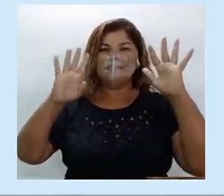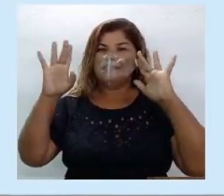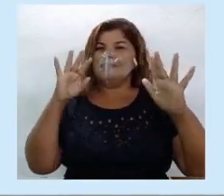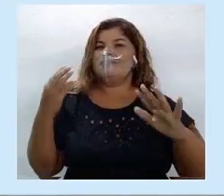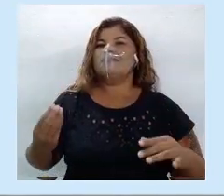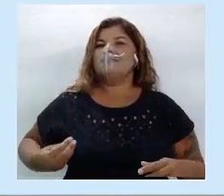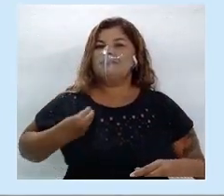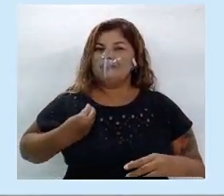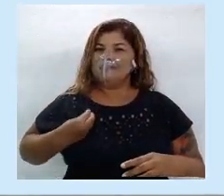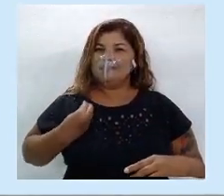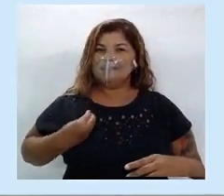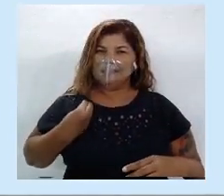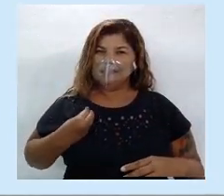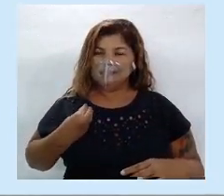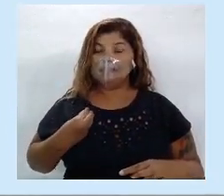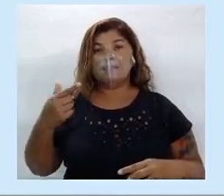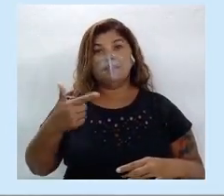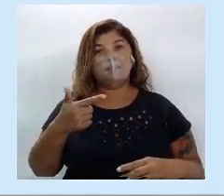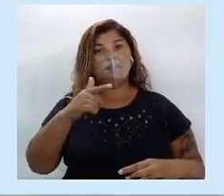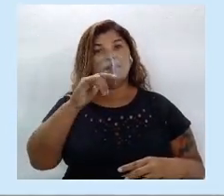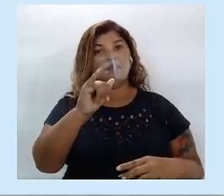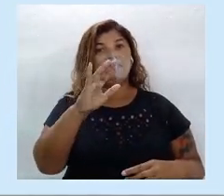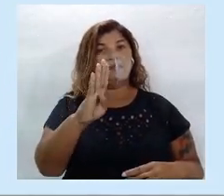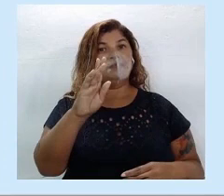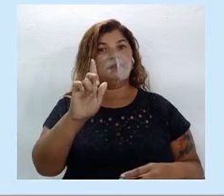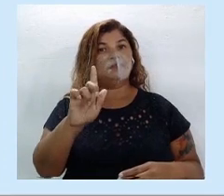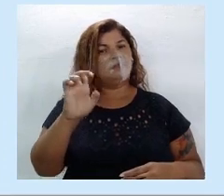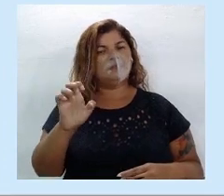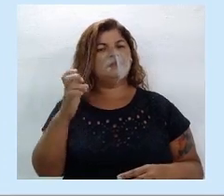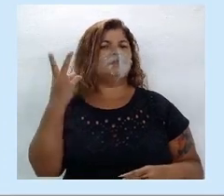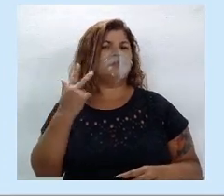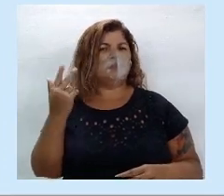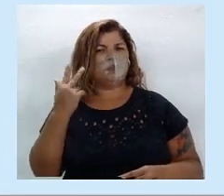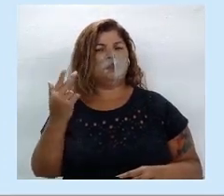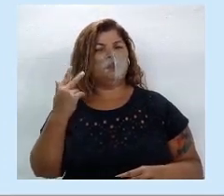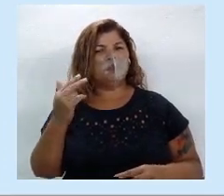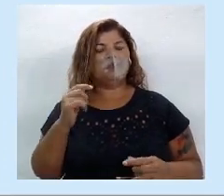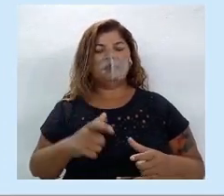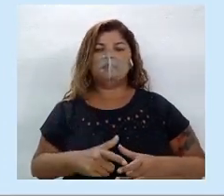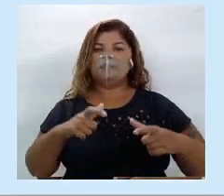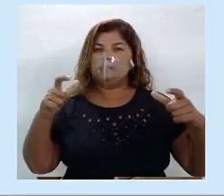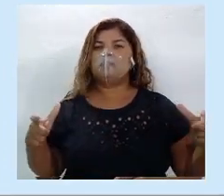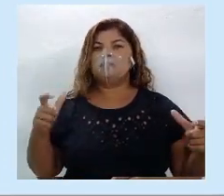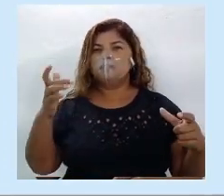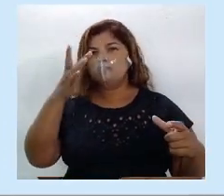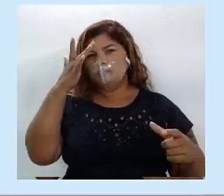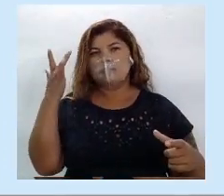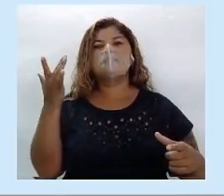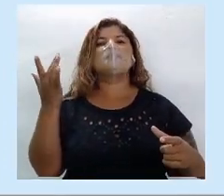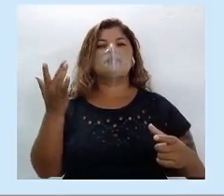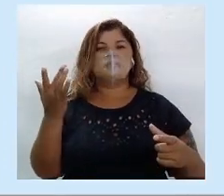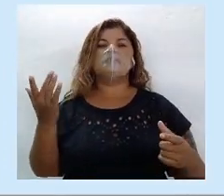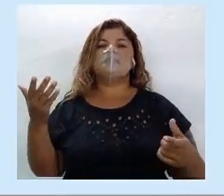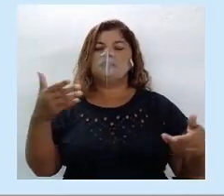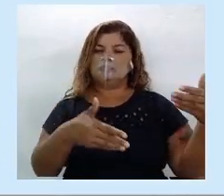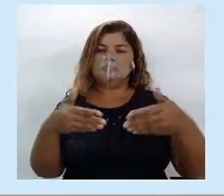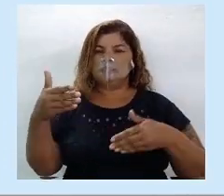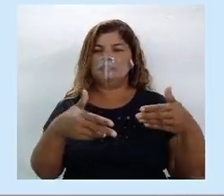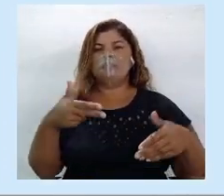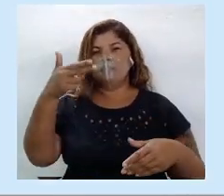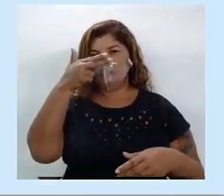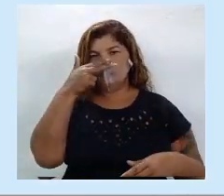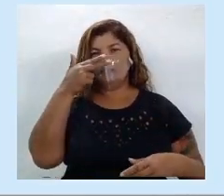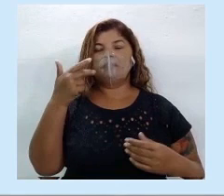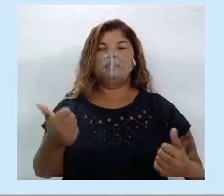de vida, certo? Segundo o IBGE, são as mais comuns em quantidade de adeptos em nosso